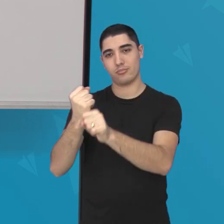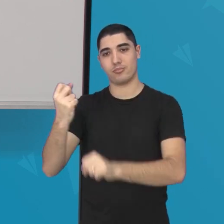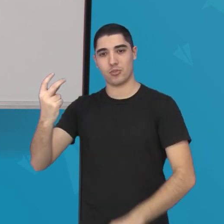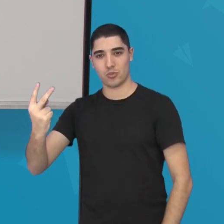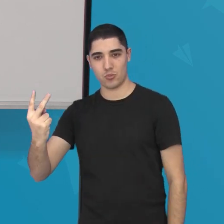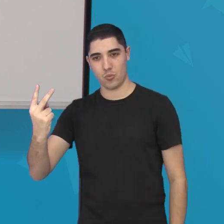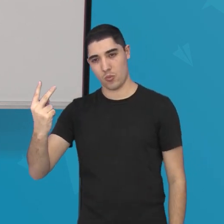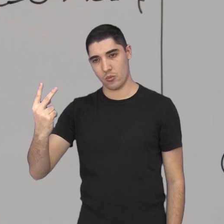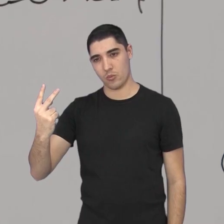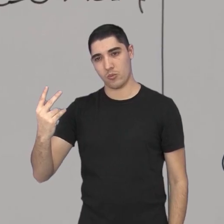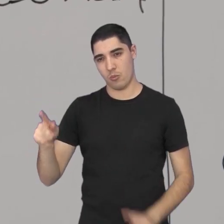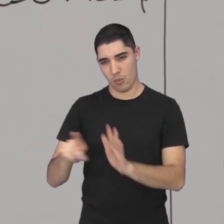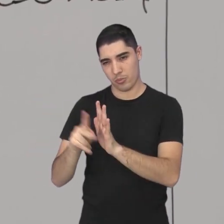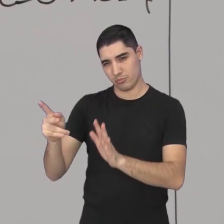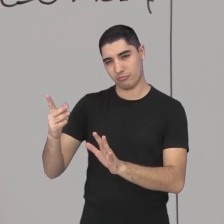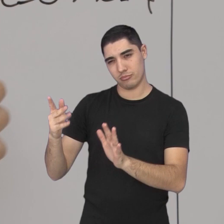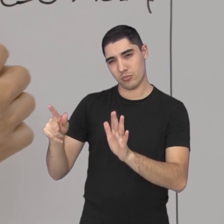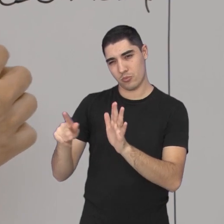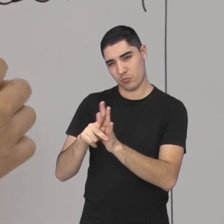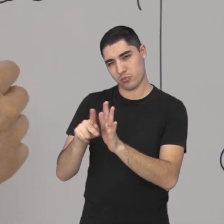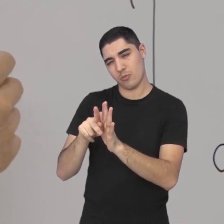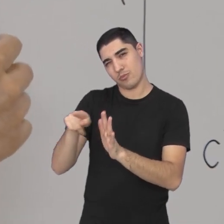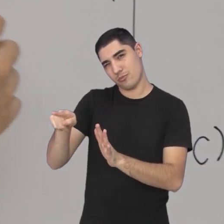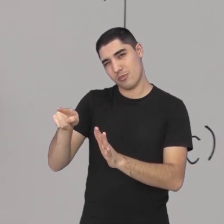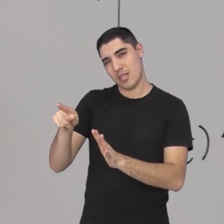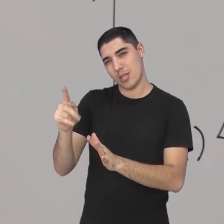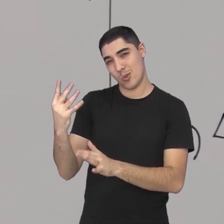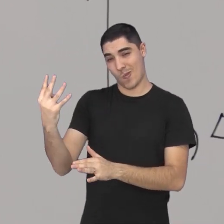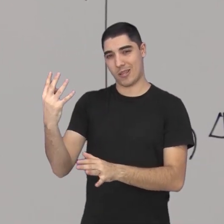dessa daqui, que a gente transformou e ela virou